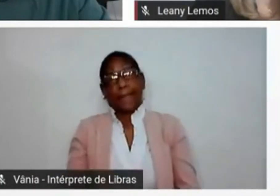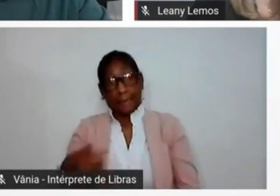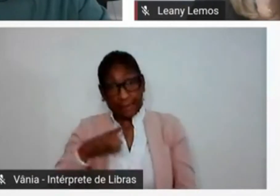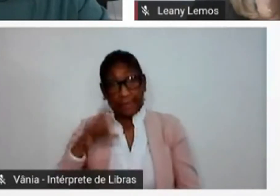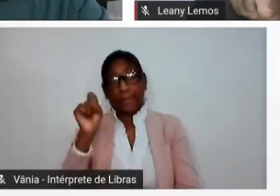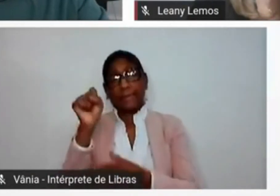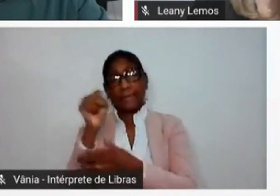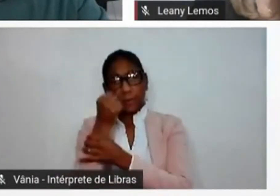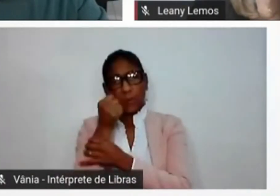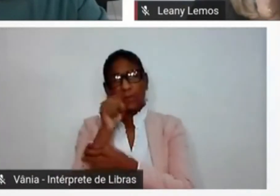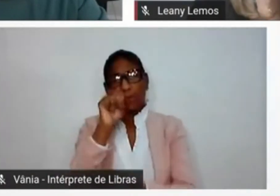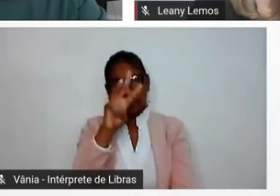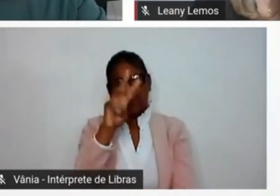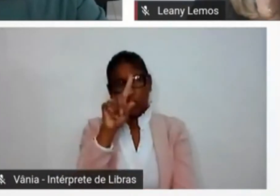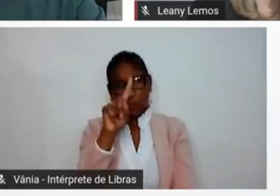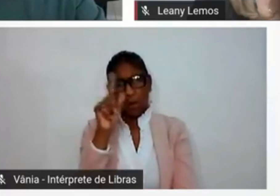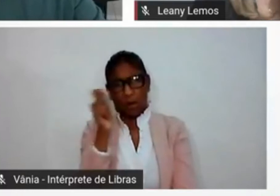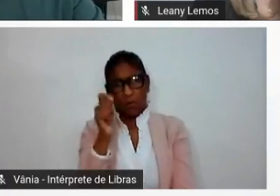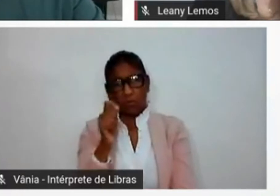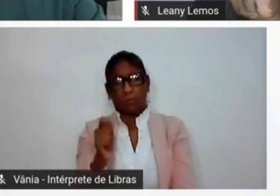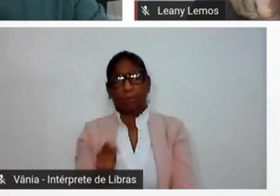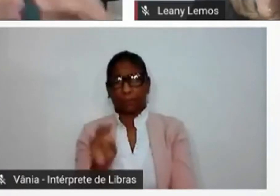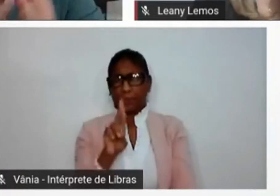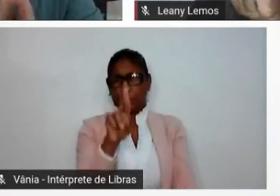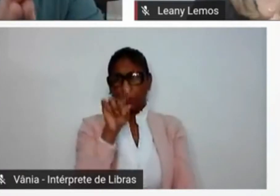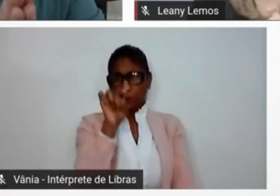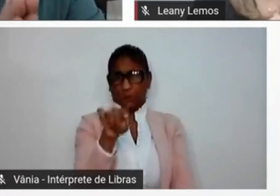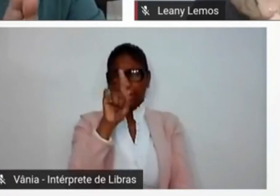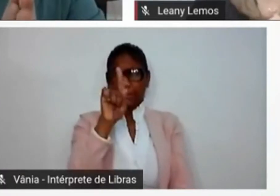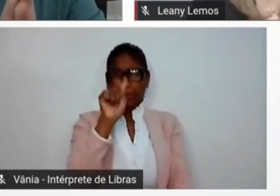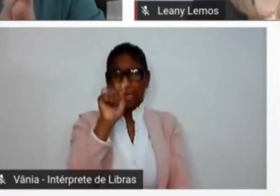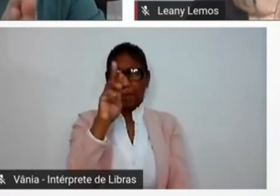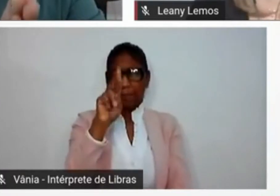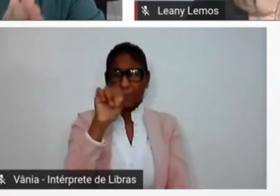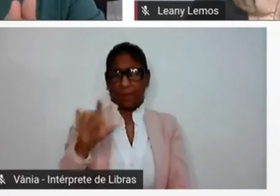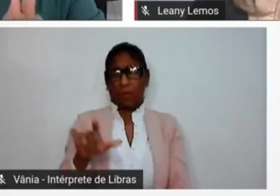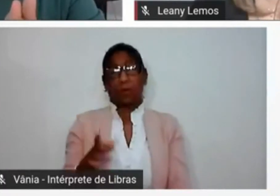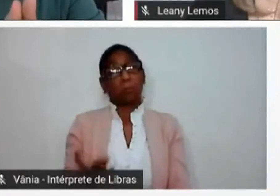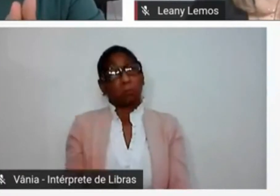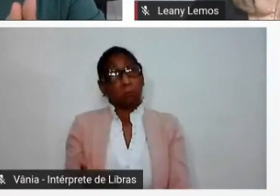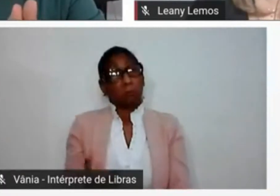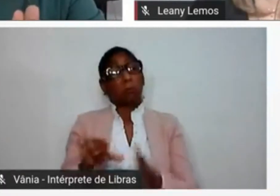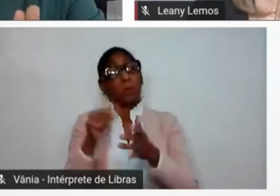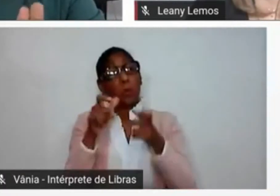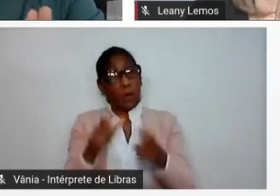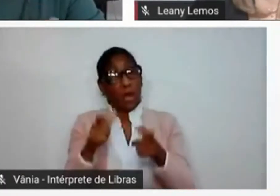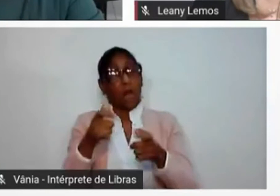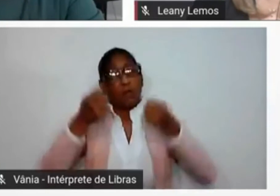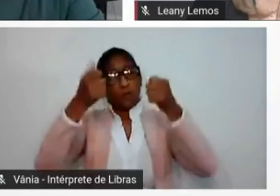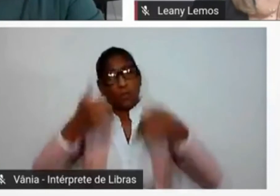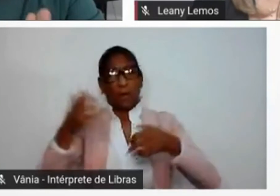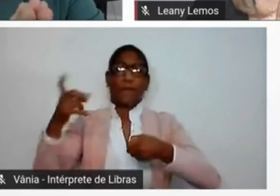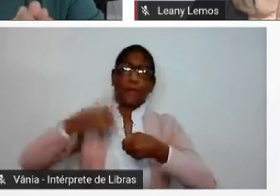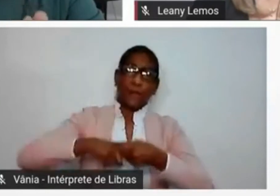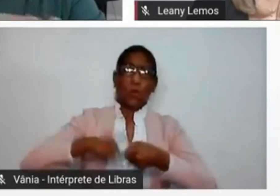de 31 de agosto? Gabriel, em primeiro lugar, acho que muita gente eu vejo falando sobre a questão da volta